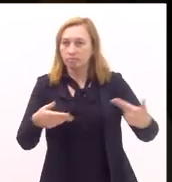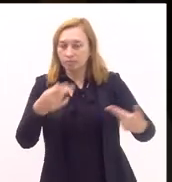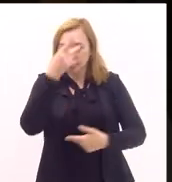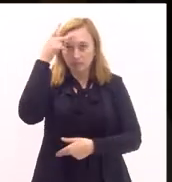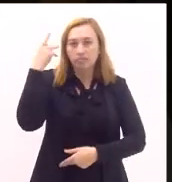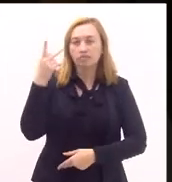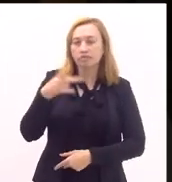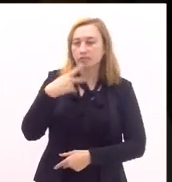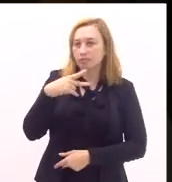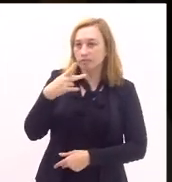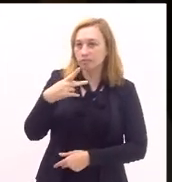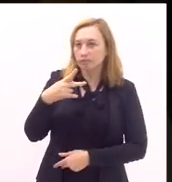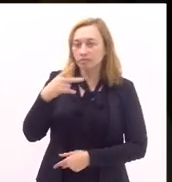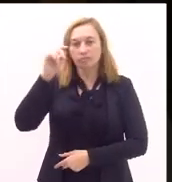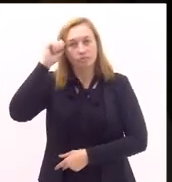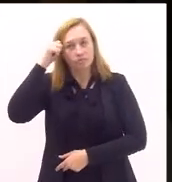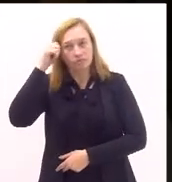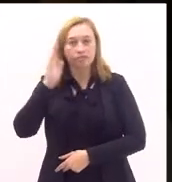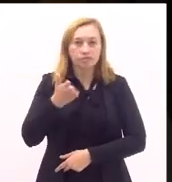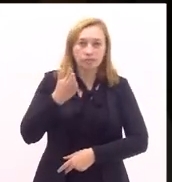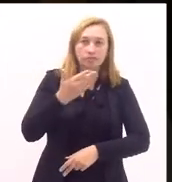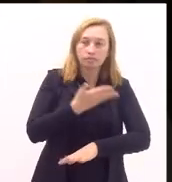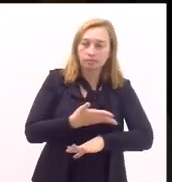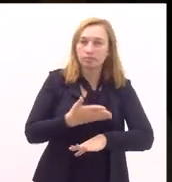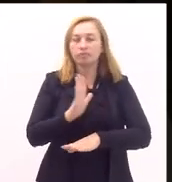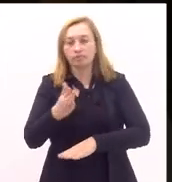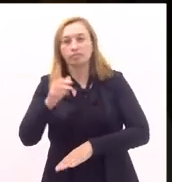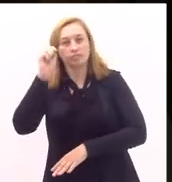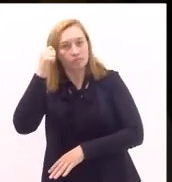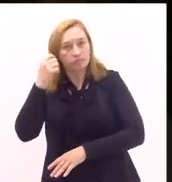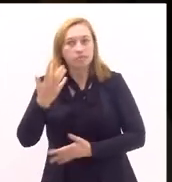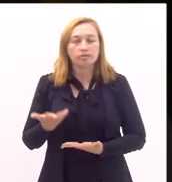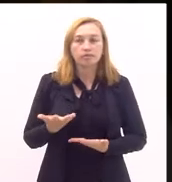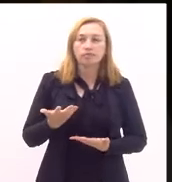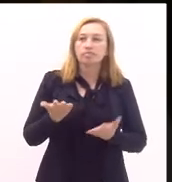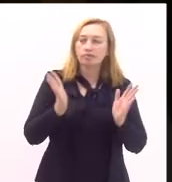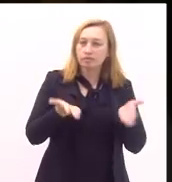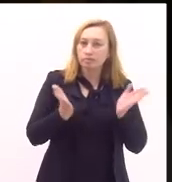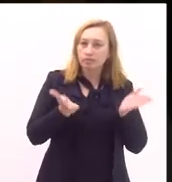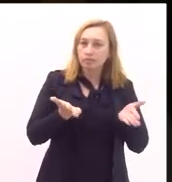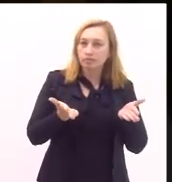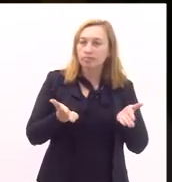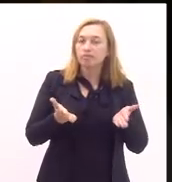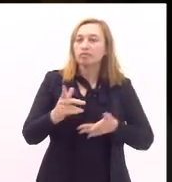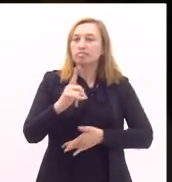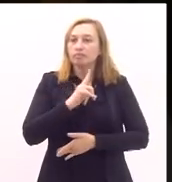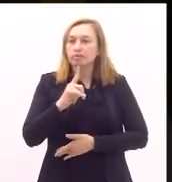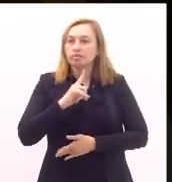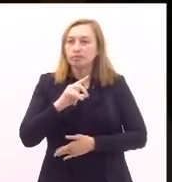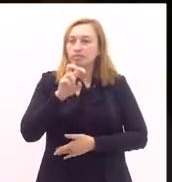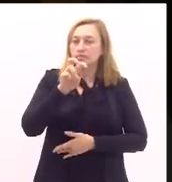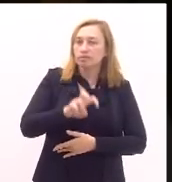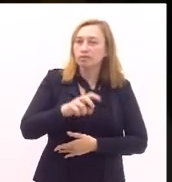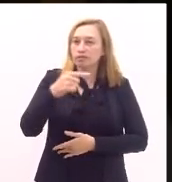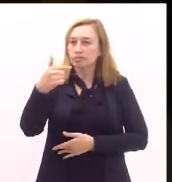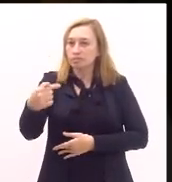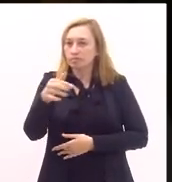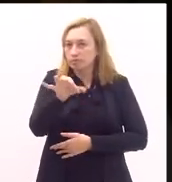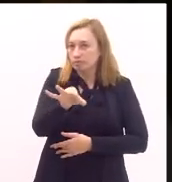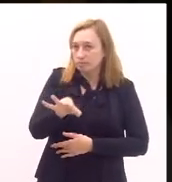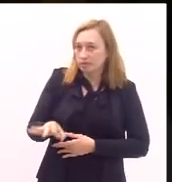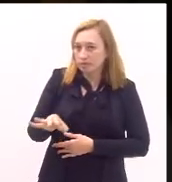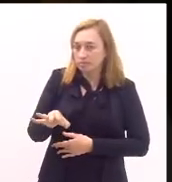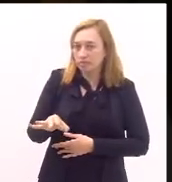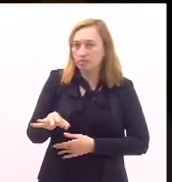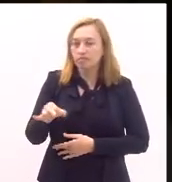se dizia Branca passou a se dizer Negra e Por conseguinte hoje nós temos 57 por